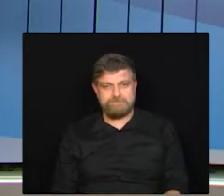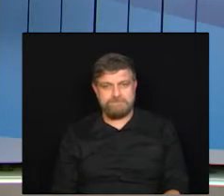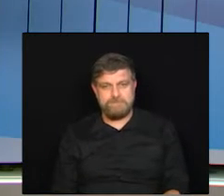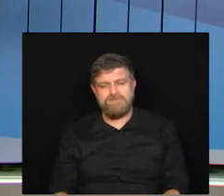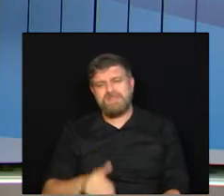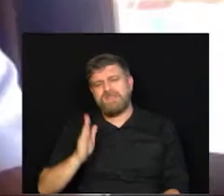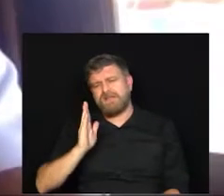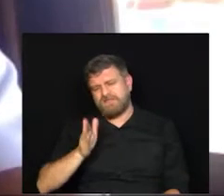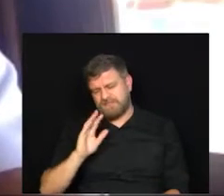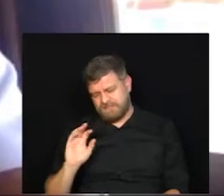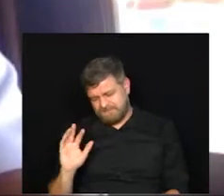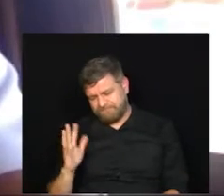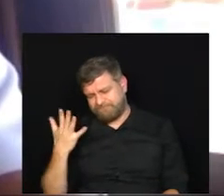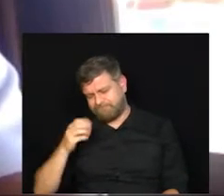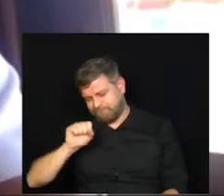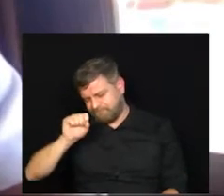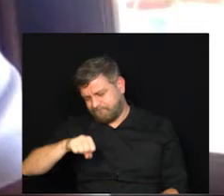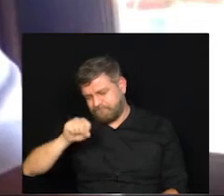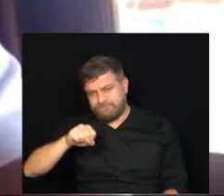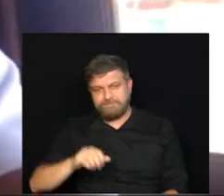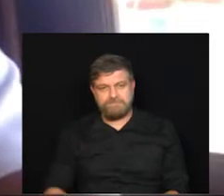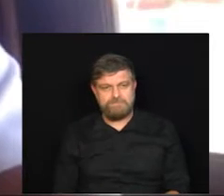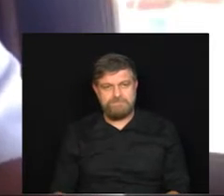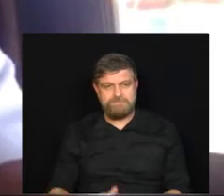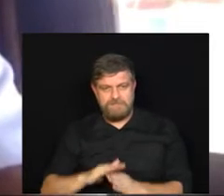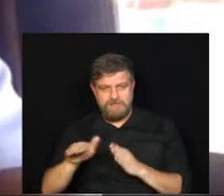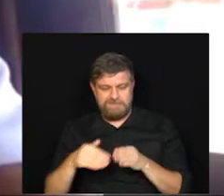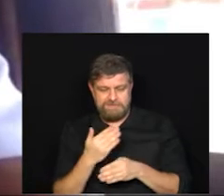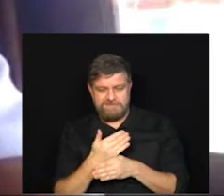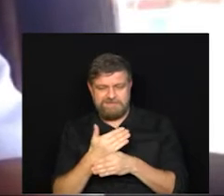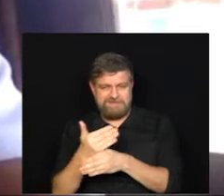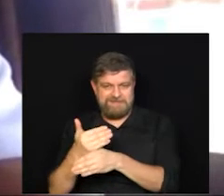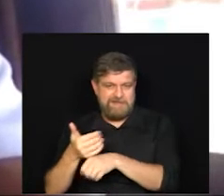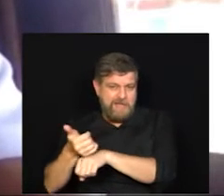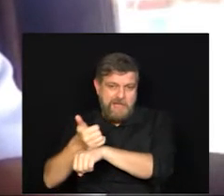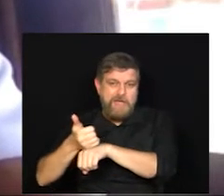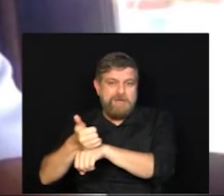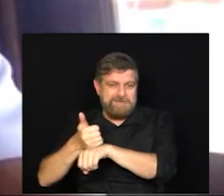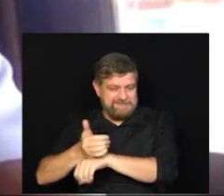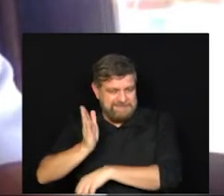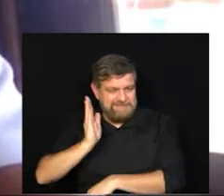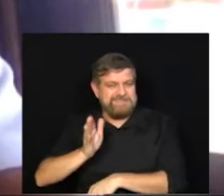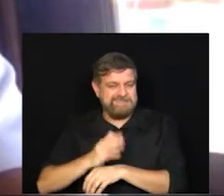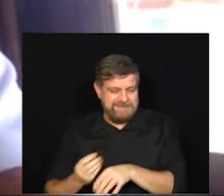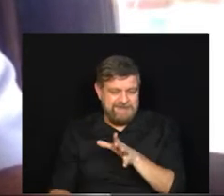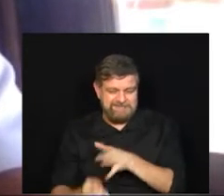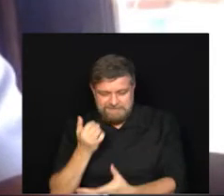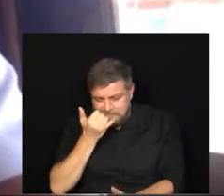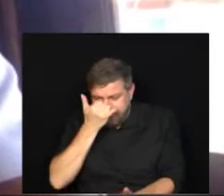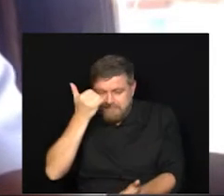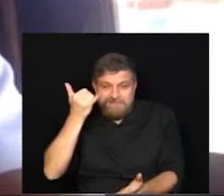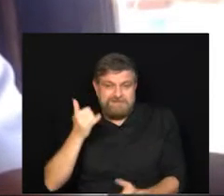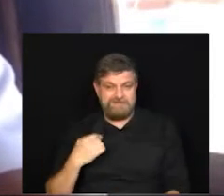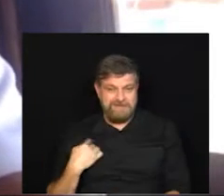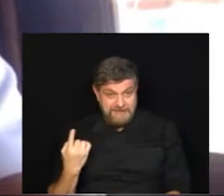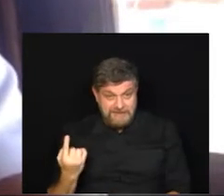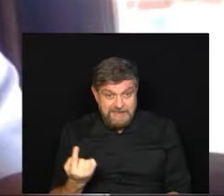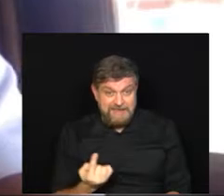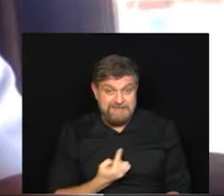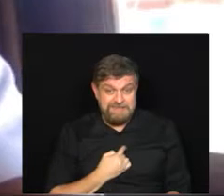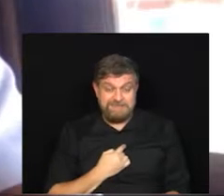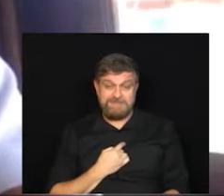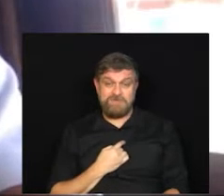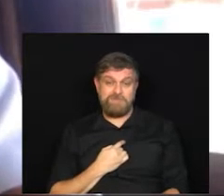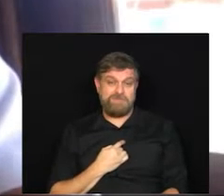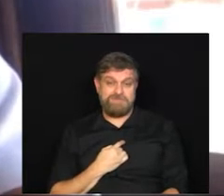Já passei, claro. Acho que todo velejador que vive profissionalmente já deve ter passado, porque a gente está lidando com a